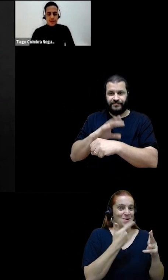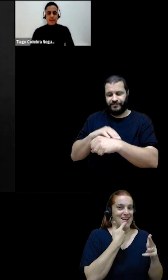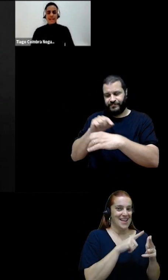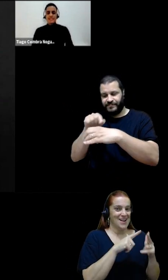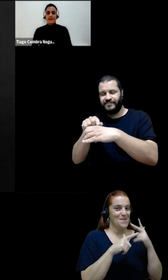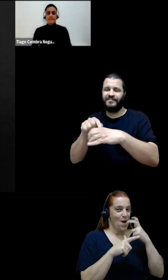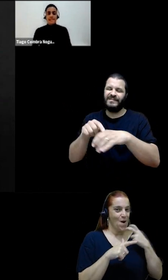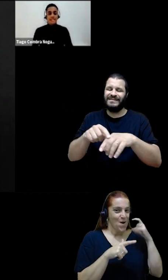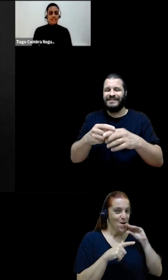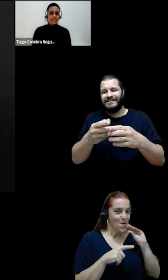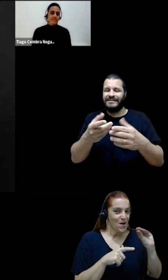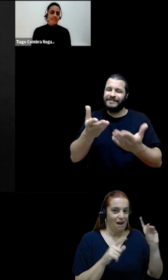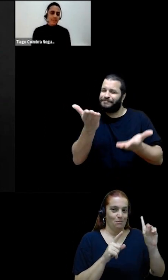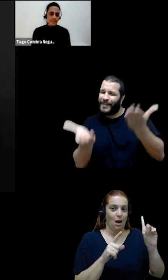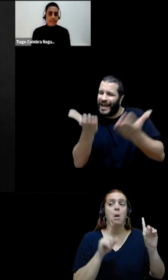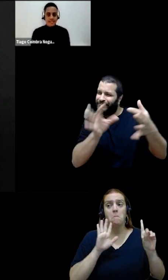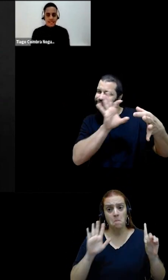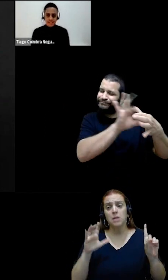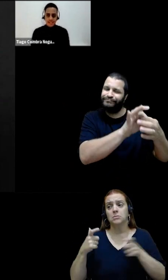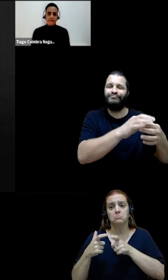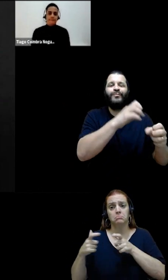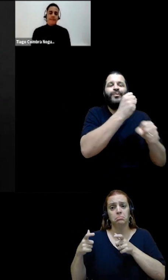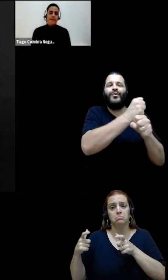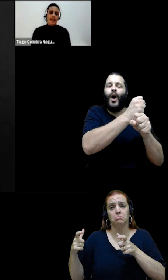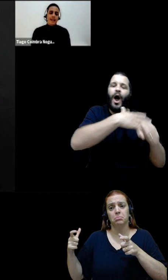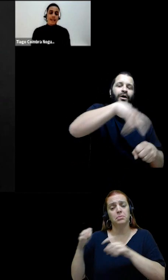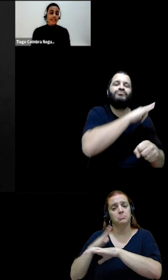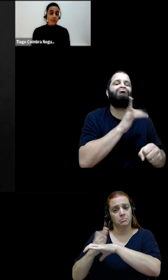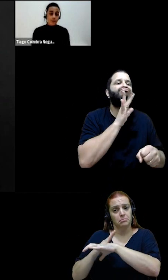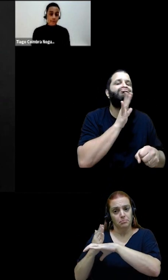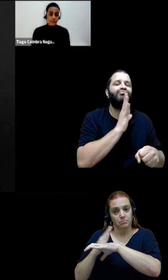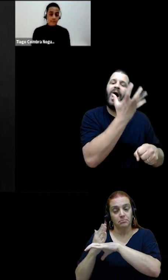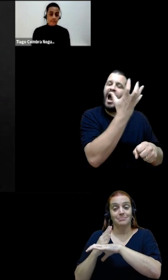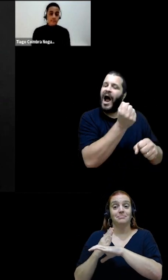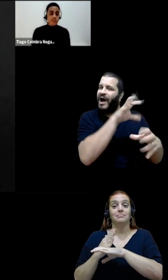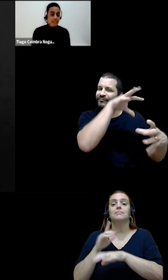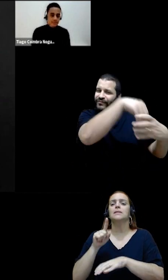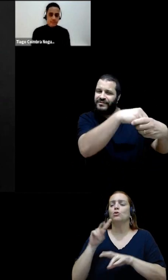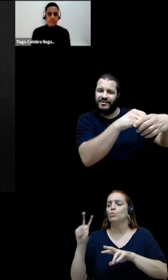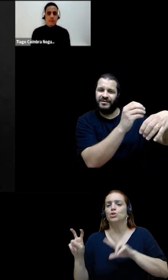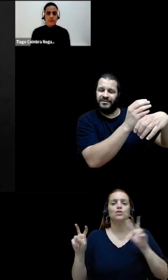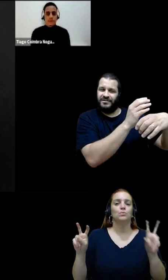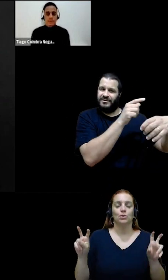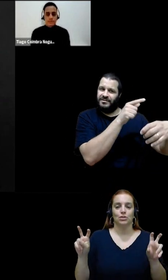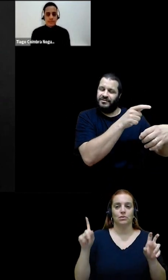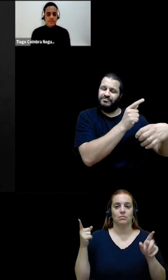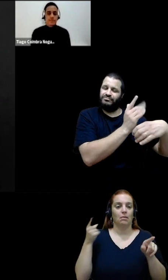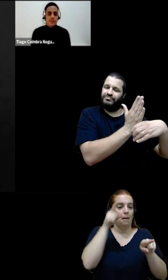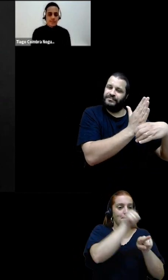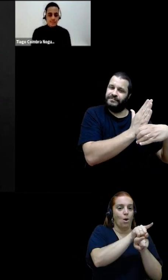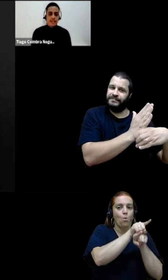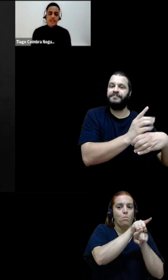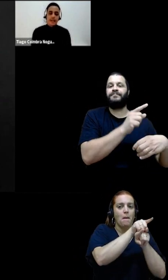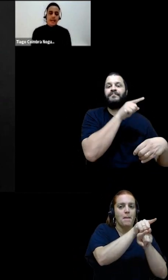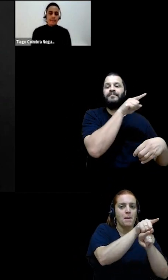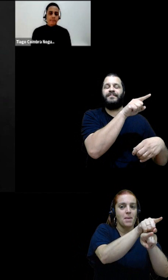línguas orais, mas cada vez mais presente, né? Ela não ocorre pelos mesmos motivos, como a sobreposição de